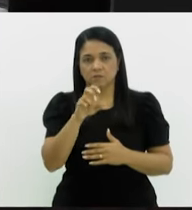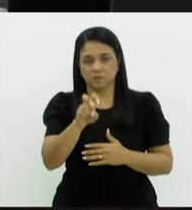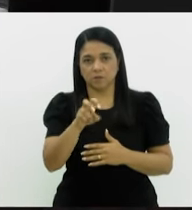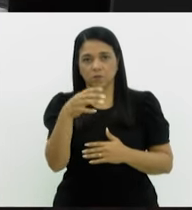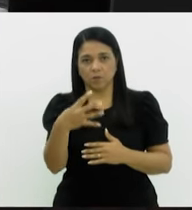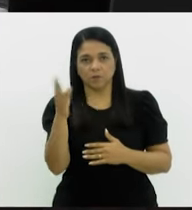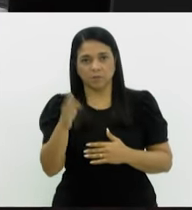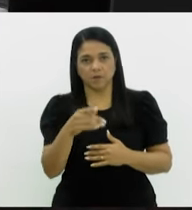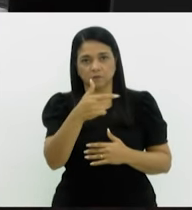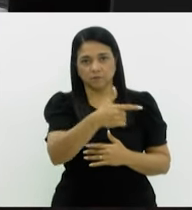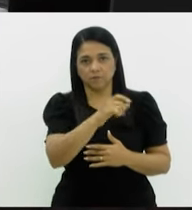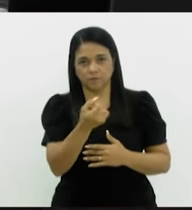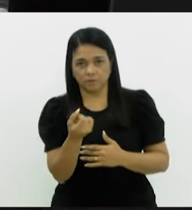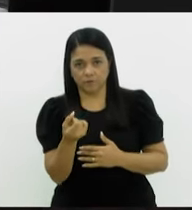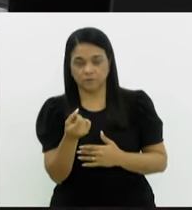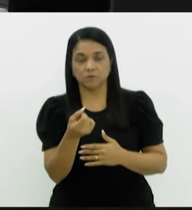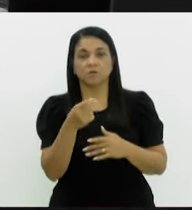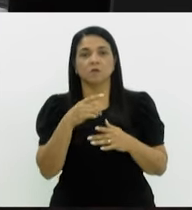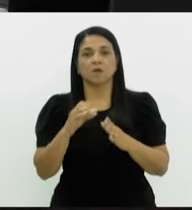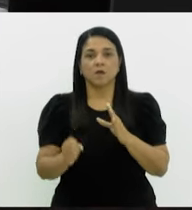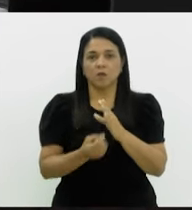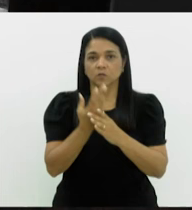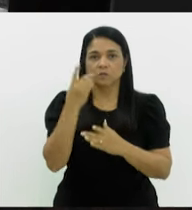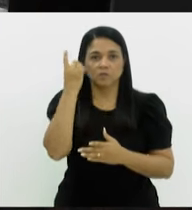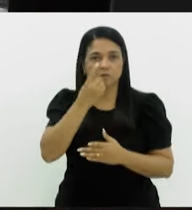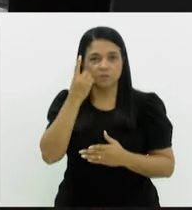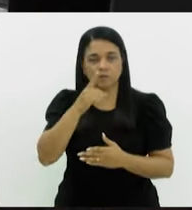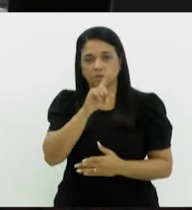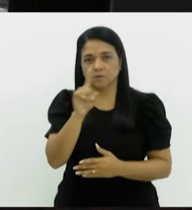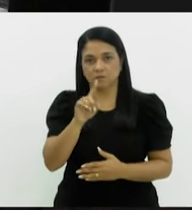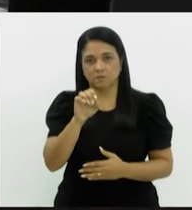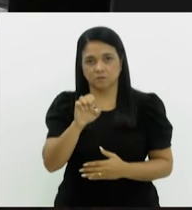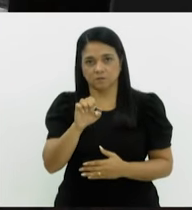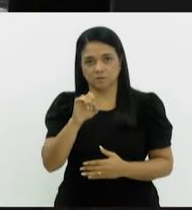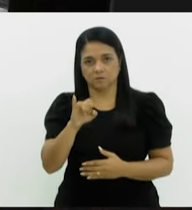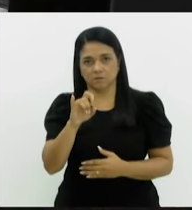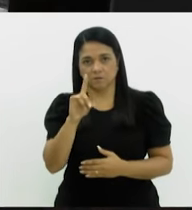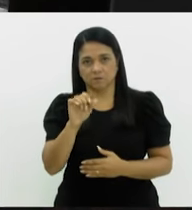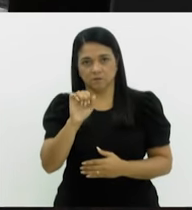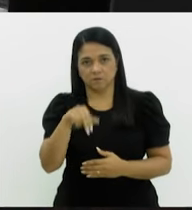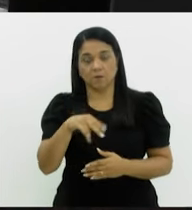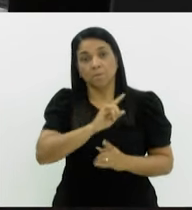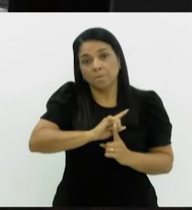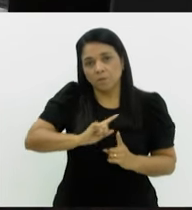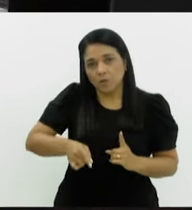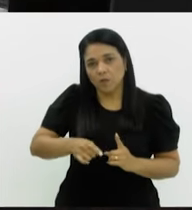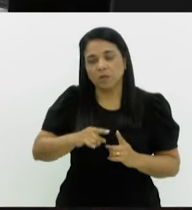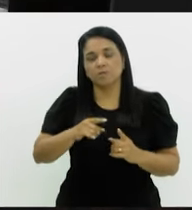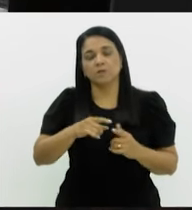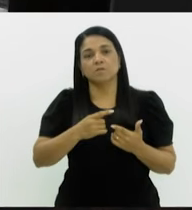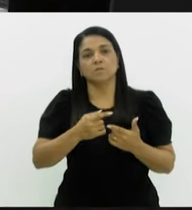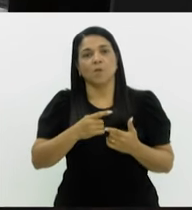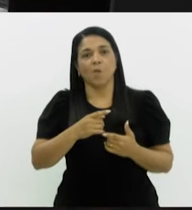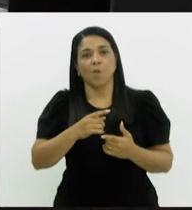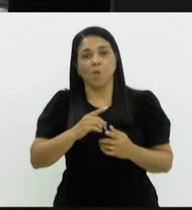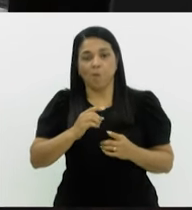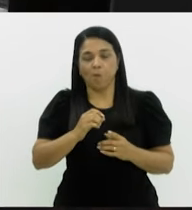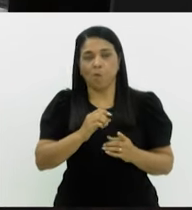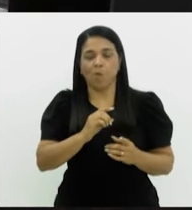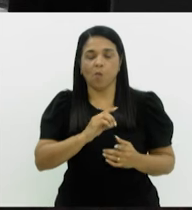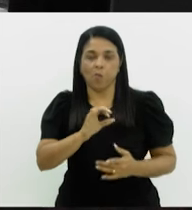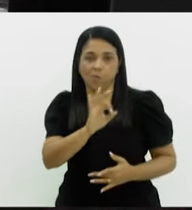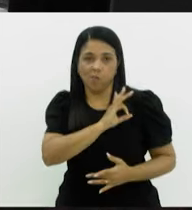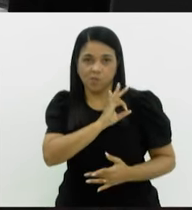2754 de 2020, de autoria da deputada Zeidan, que proíbe o exercício do poder de polícia, cobrança